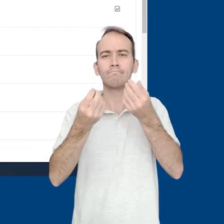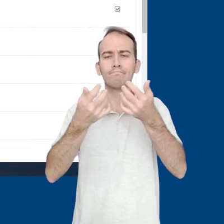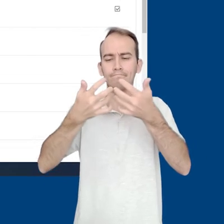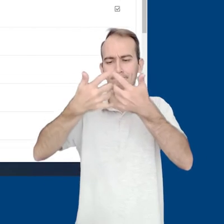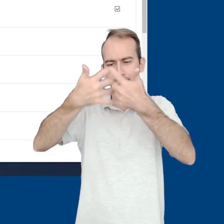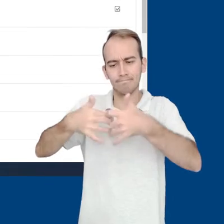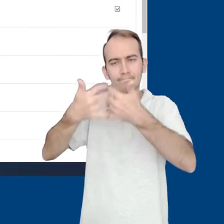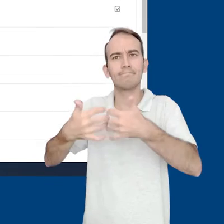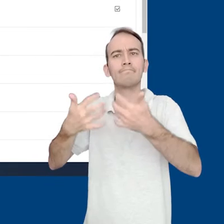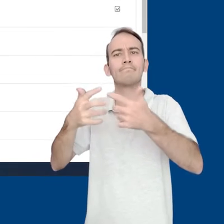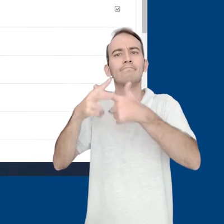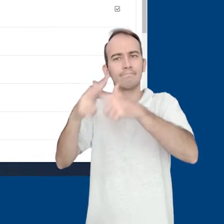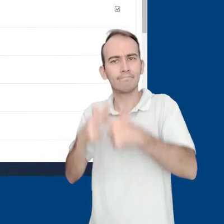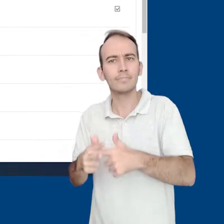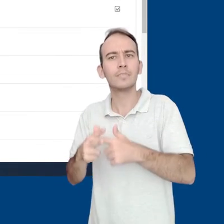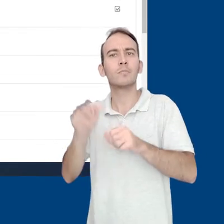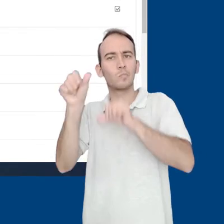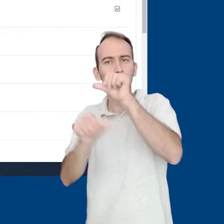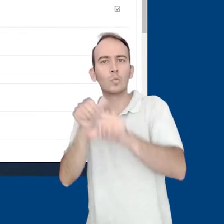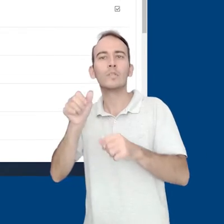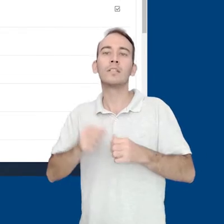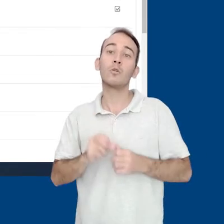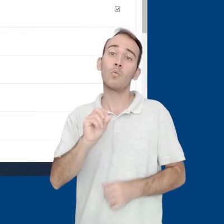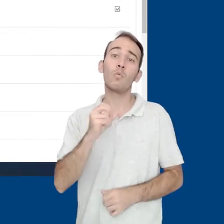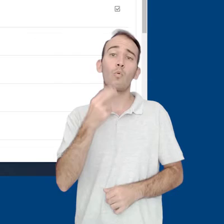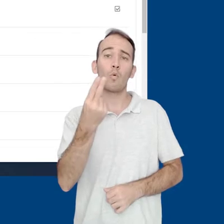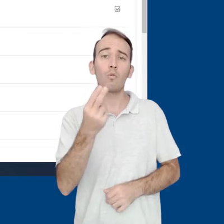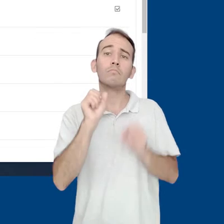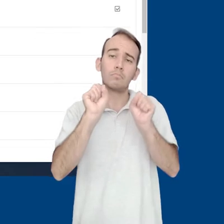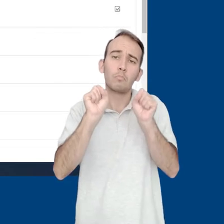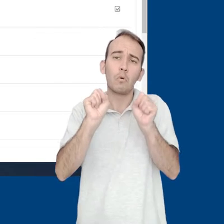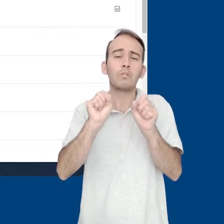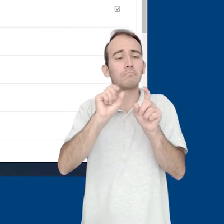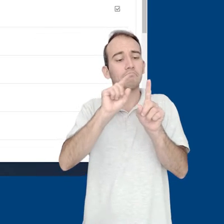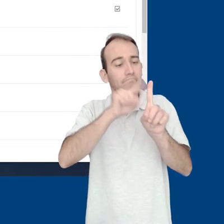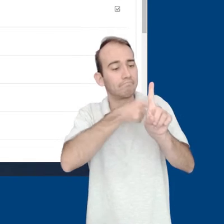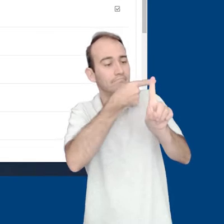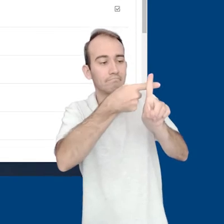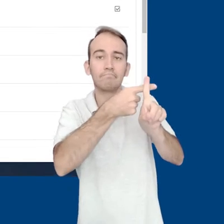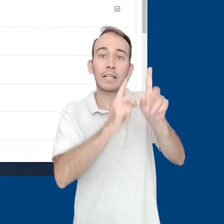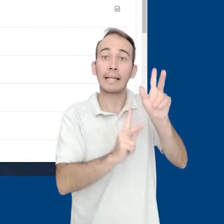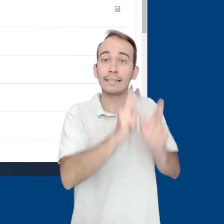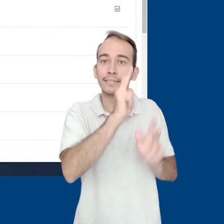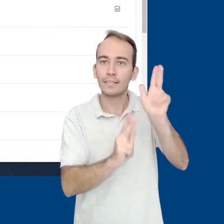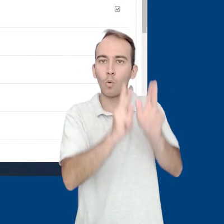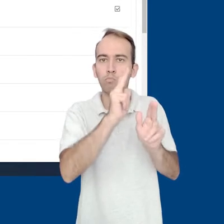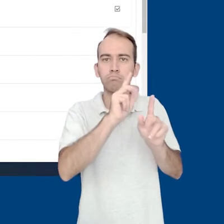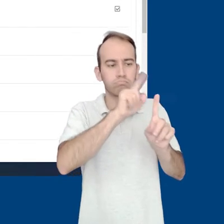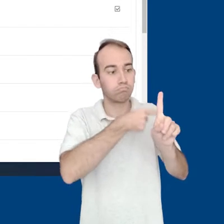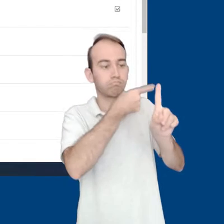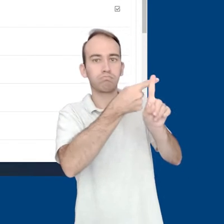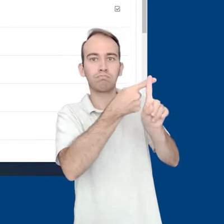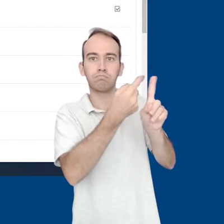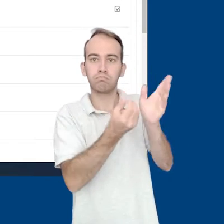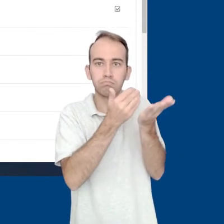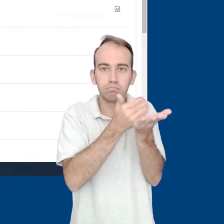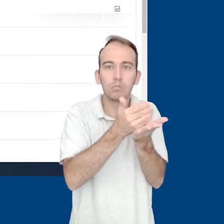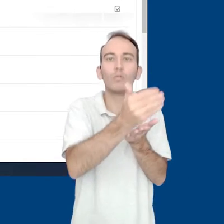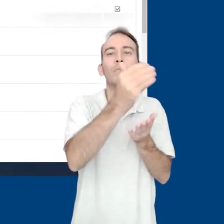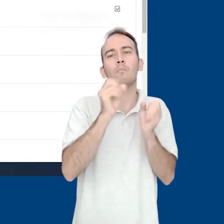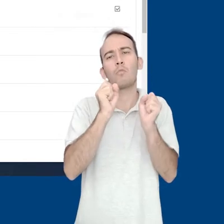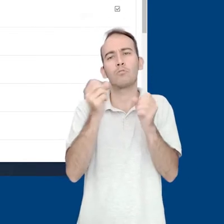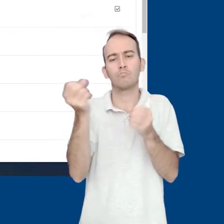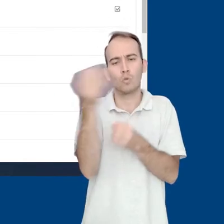configurações deste curso. O segundo é ativando o modo de edição, onde será possível